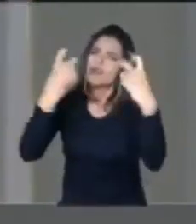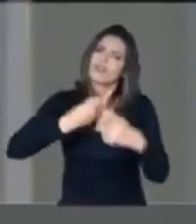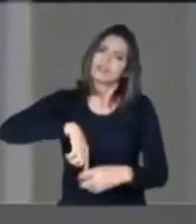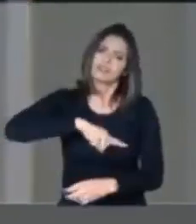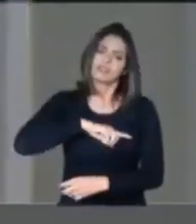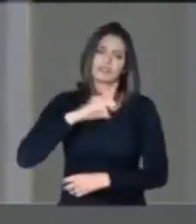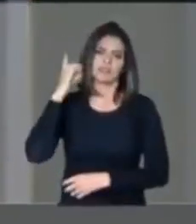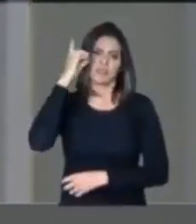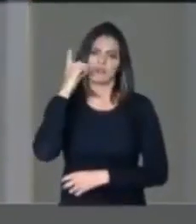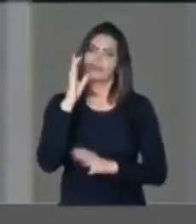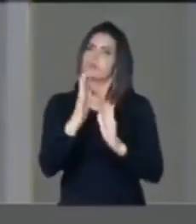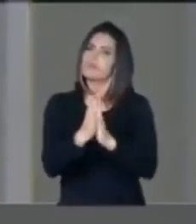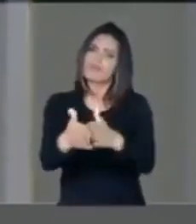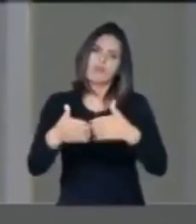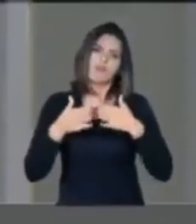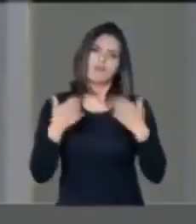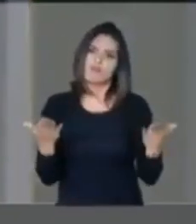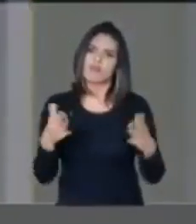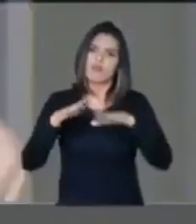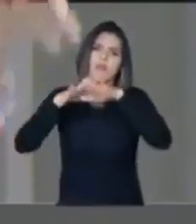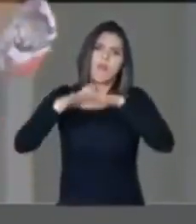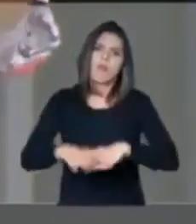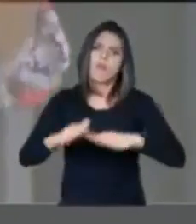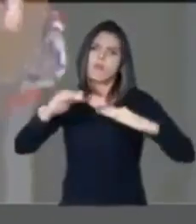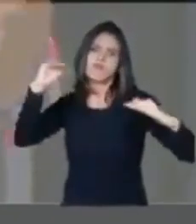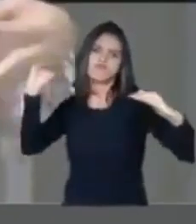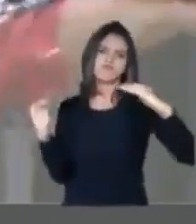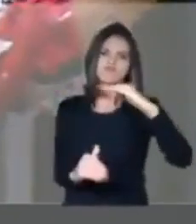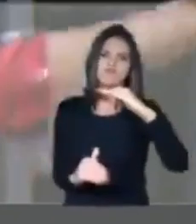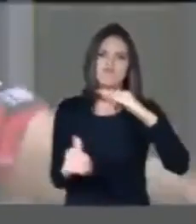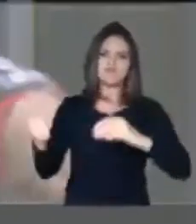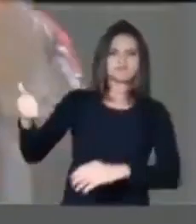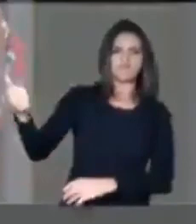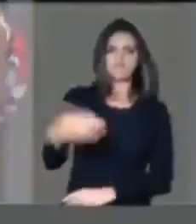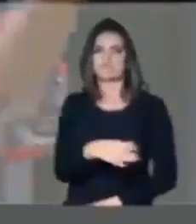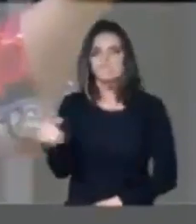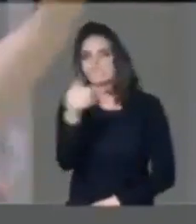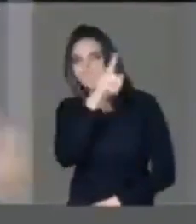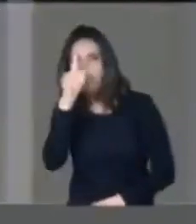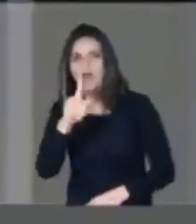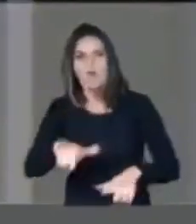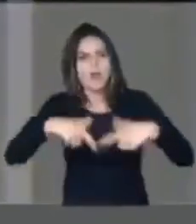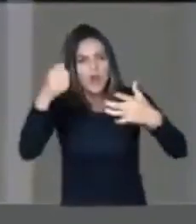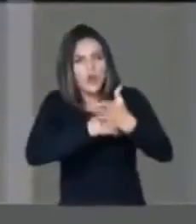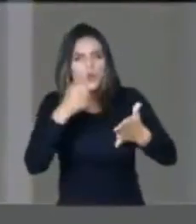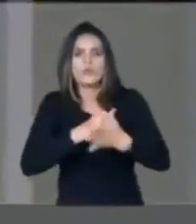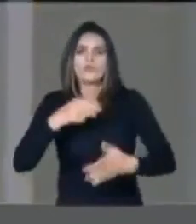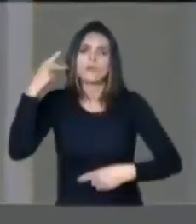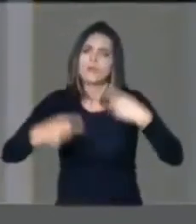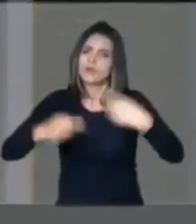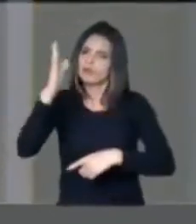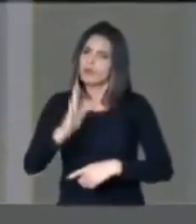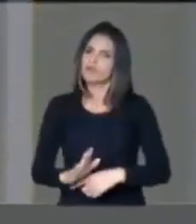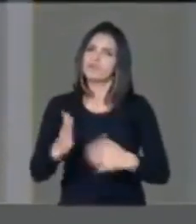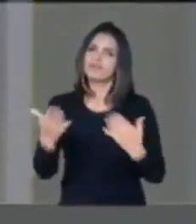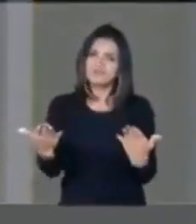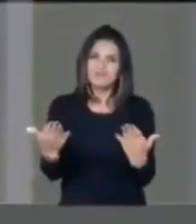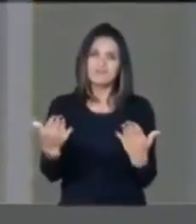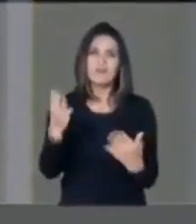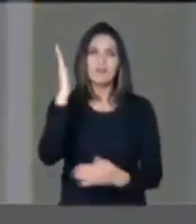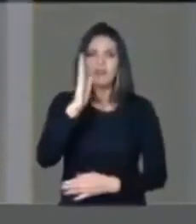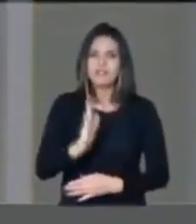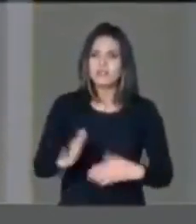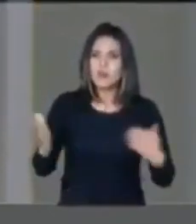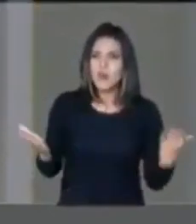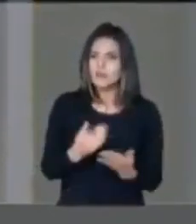o parlamento brasileiro. Não rebaixe o nível. Não desqualifique a luta política desse país. Se o Brasil hoje